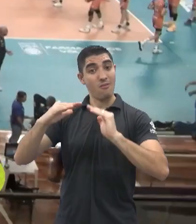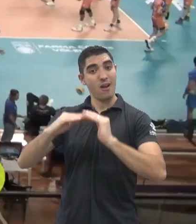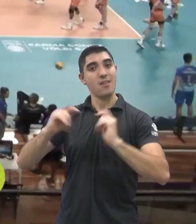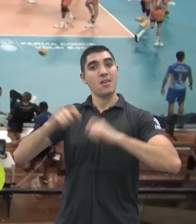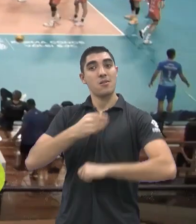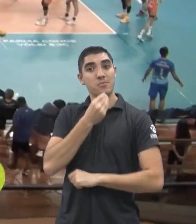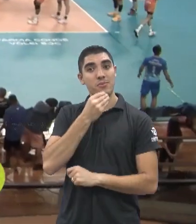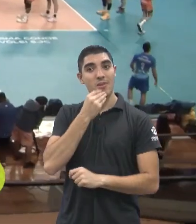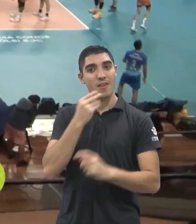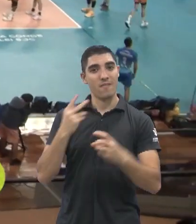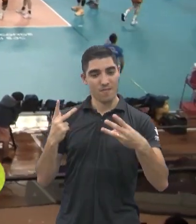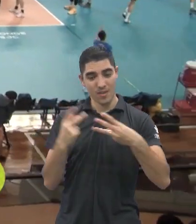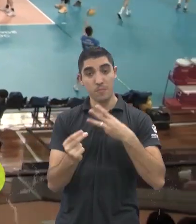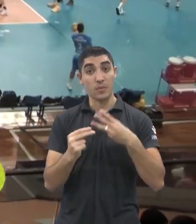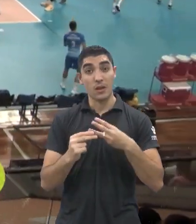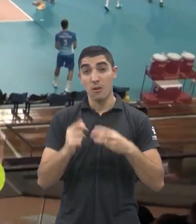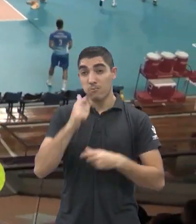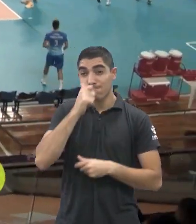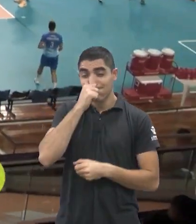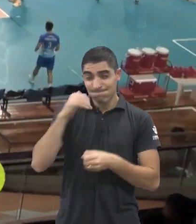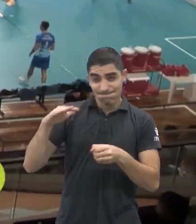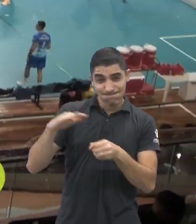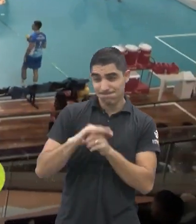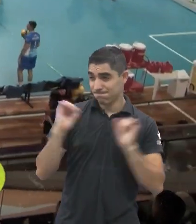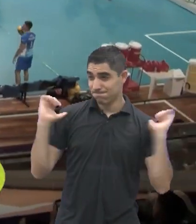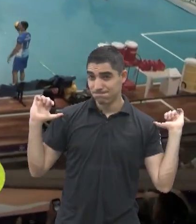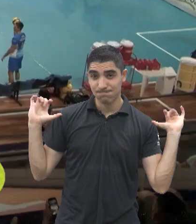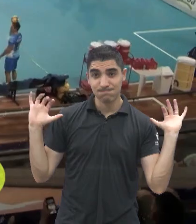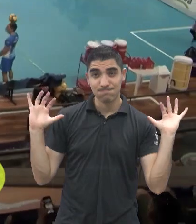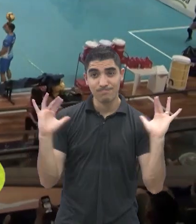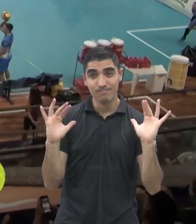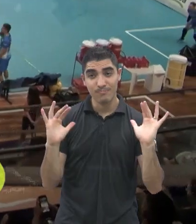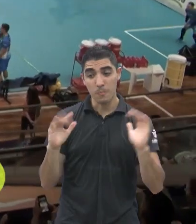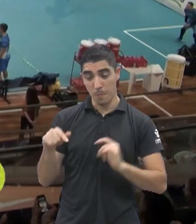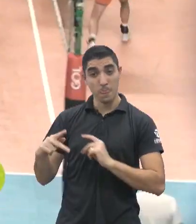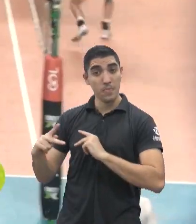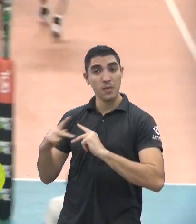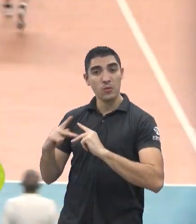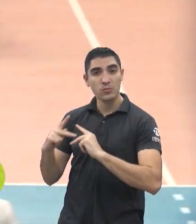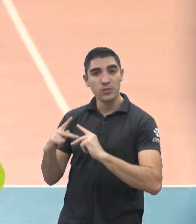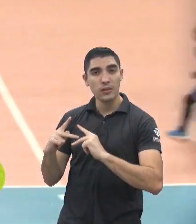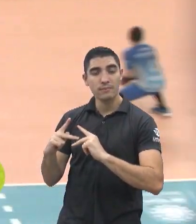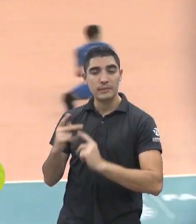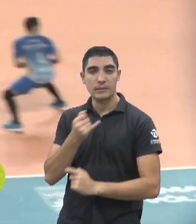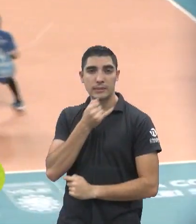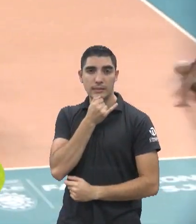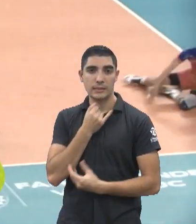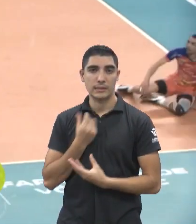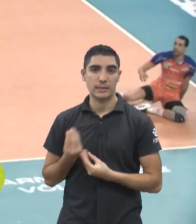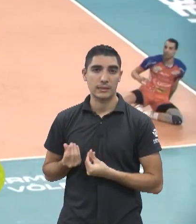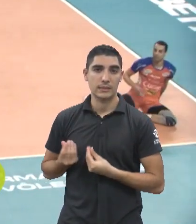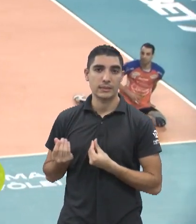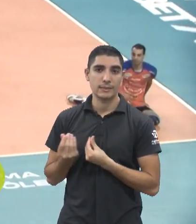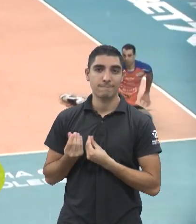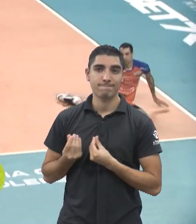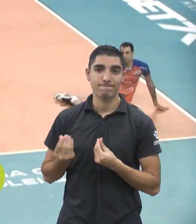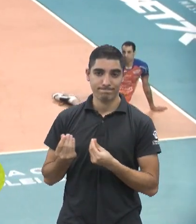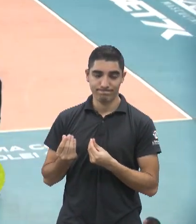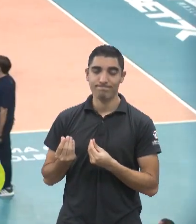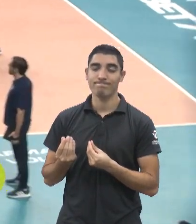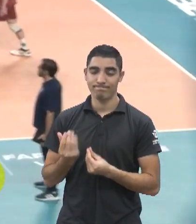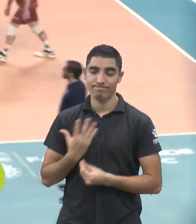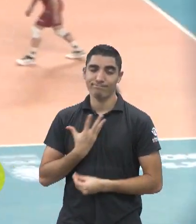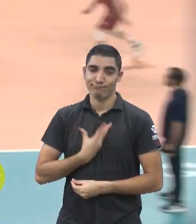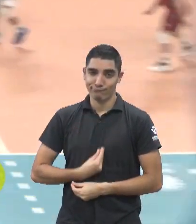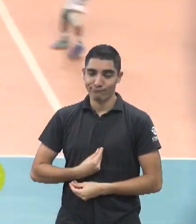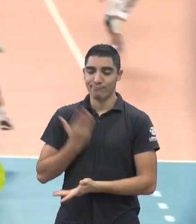E com a arena praticamente lotada, o São José decepcionou e deixou escapar por entre os dedos a